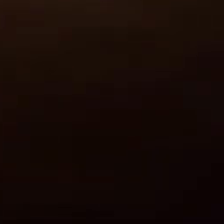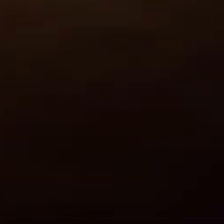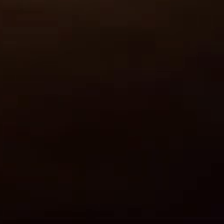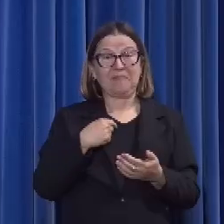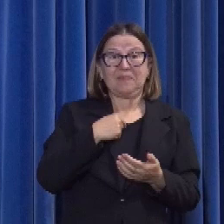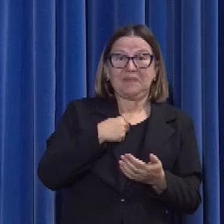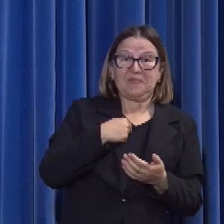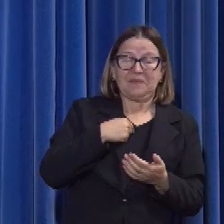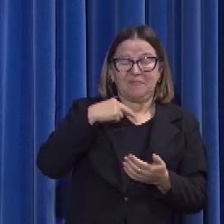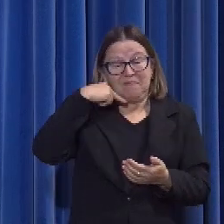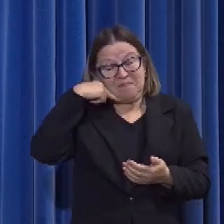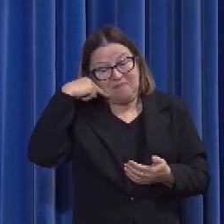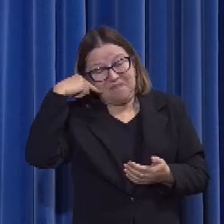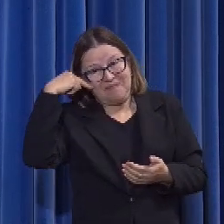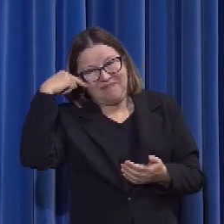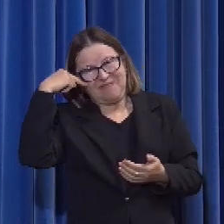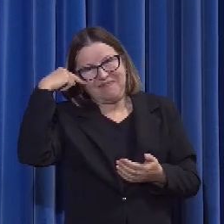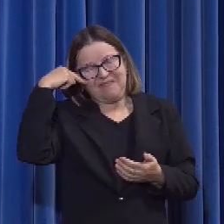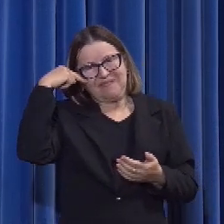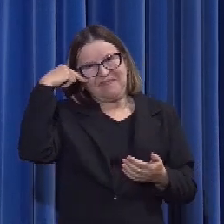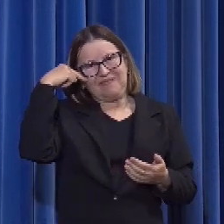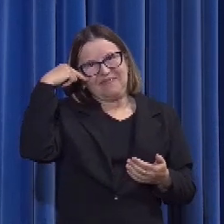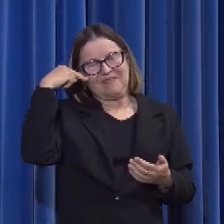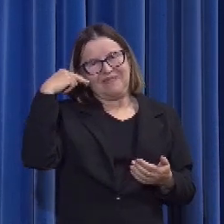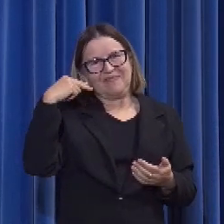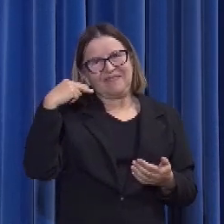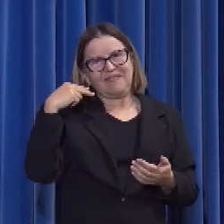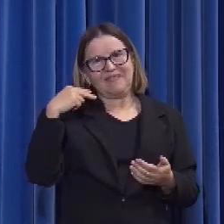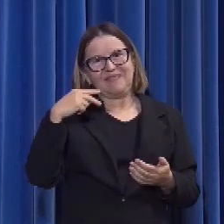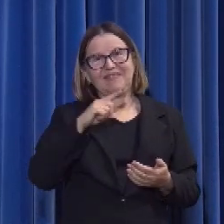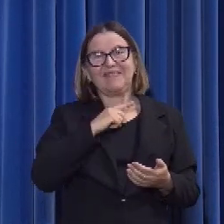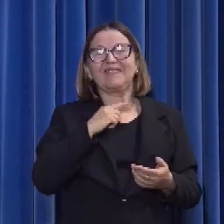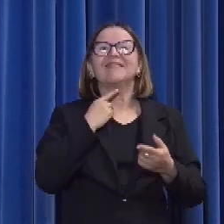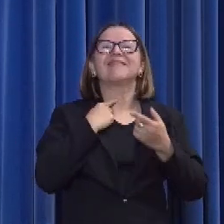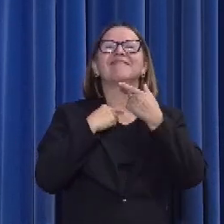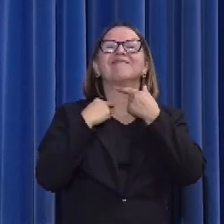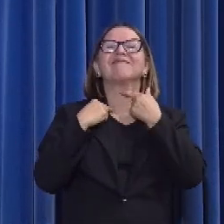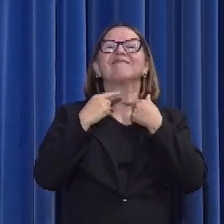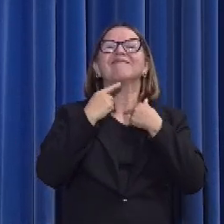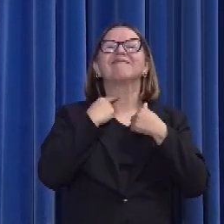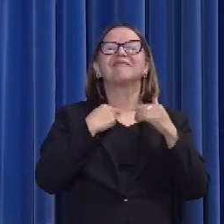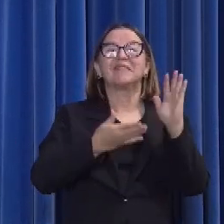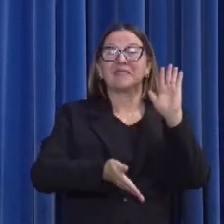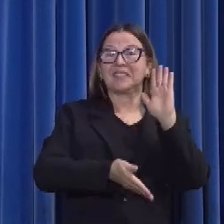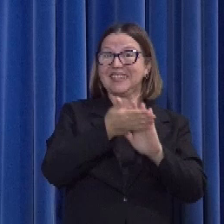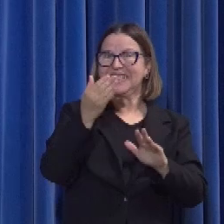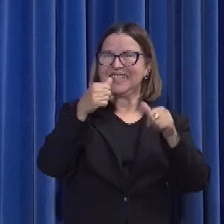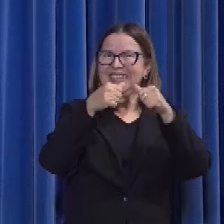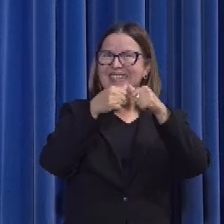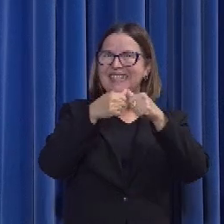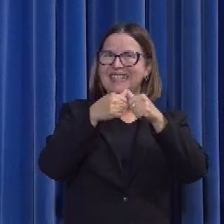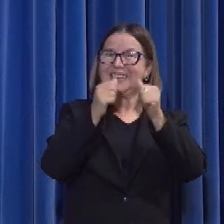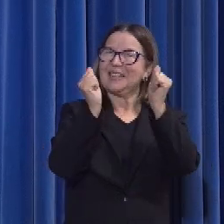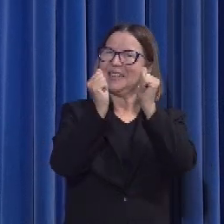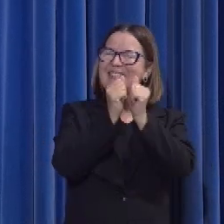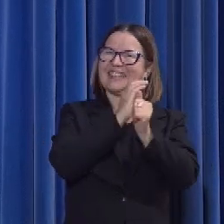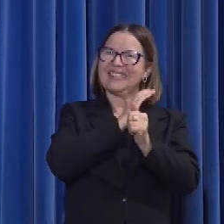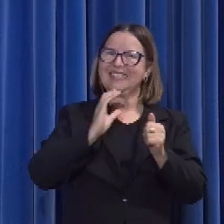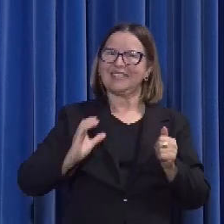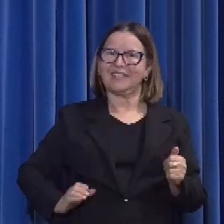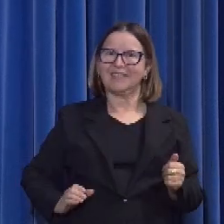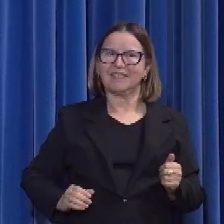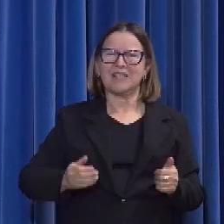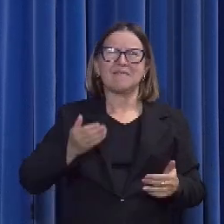lado, estou constrangido, tendo desejo de partir e estar com Cristo, o que